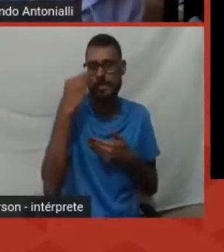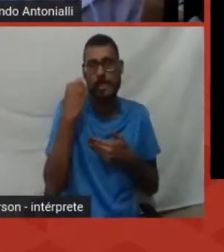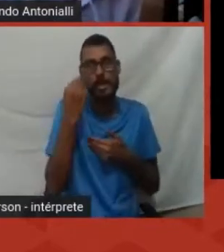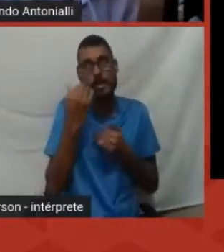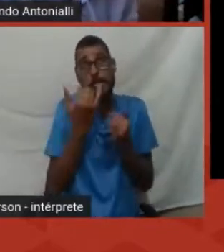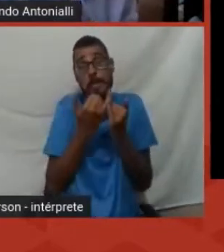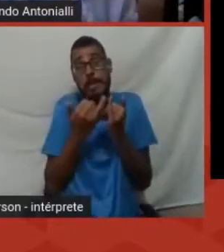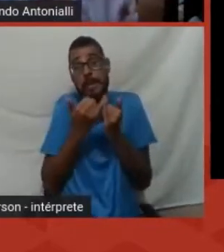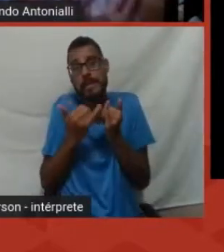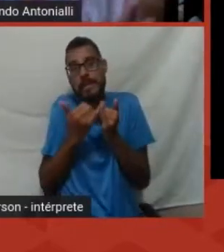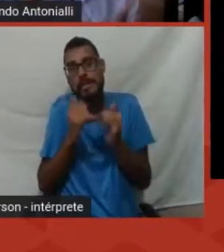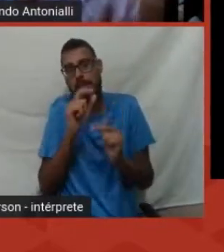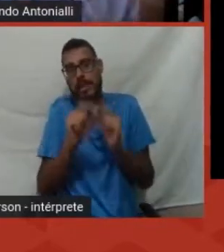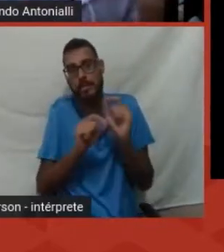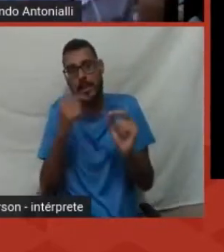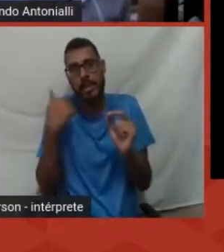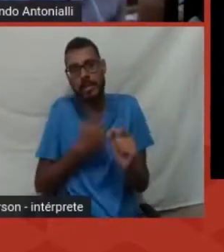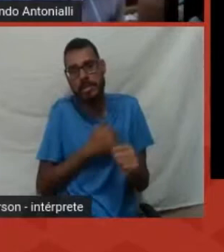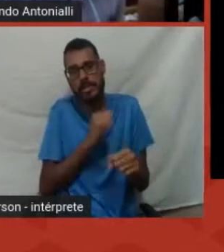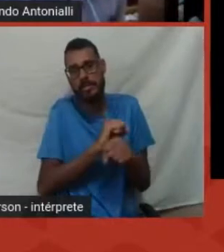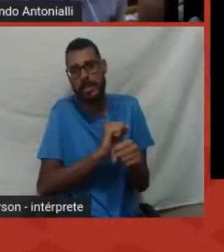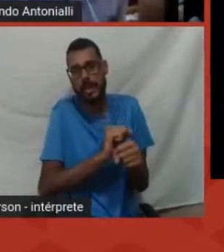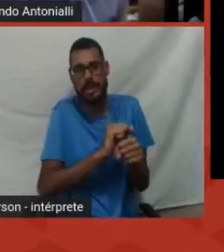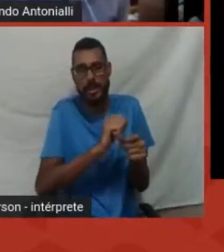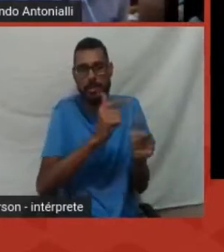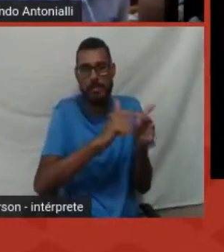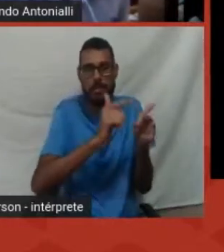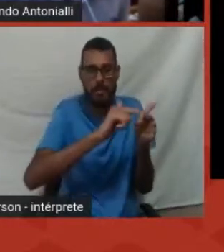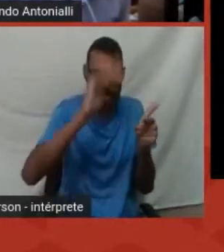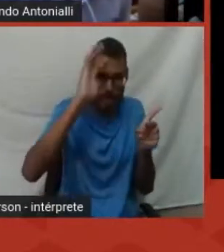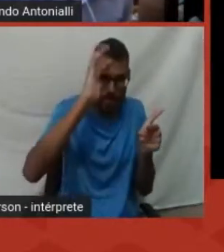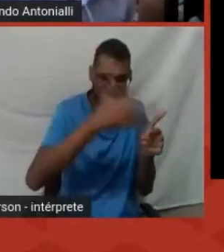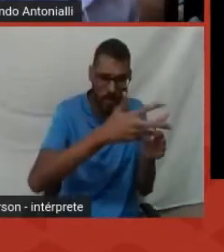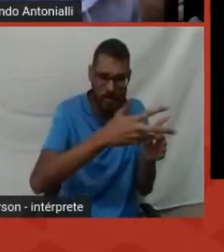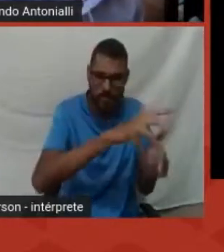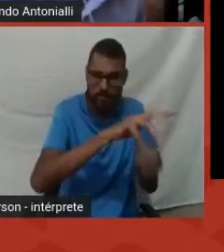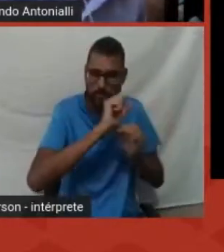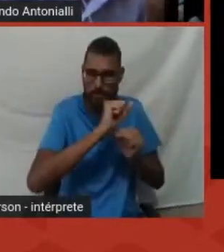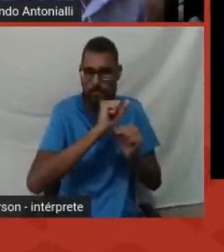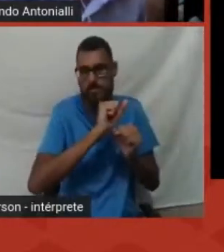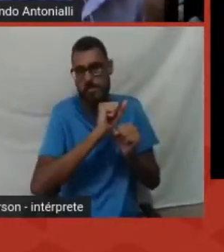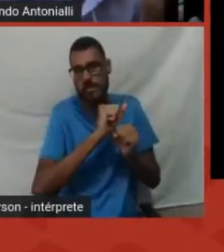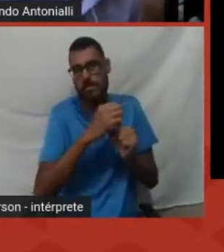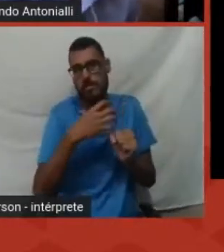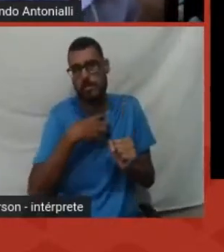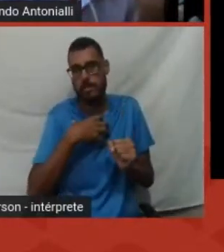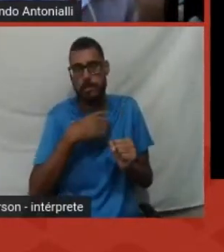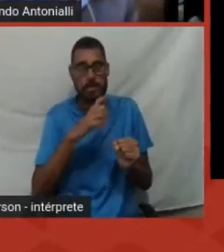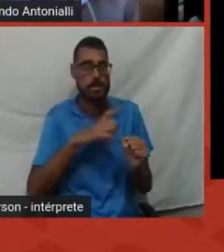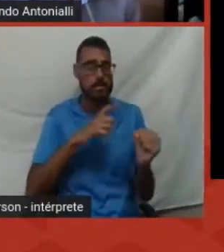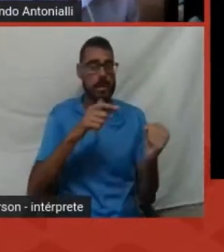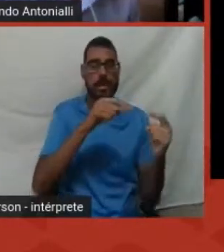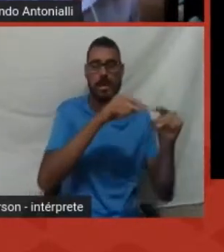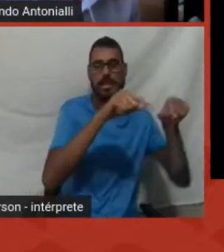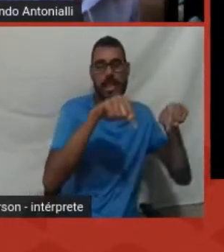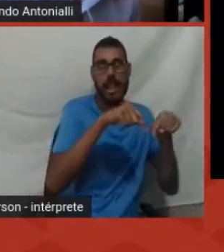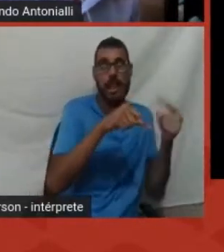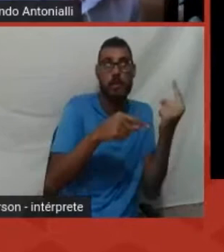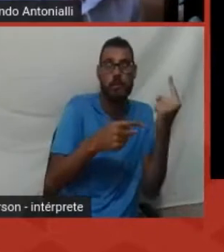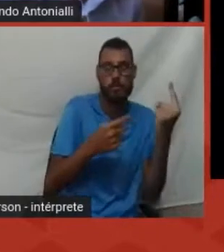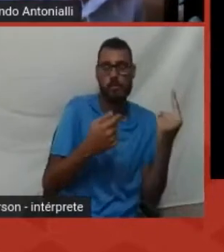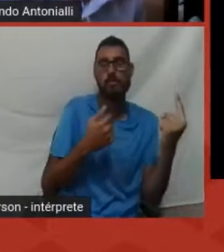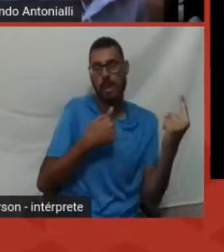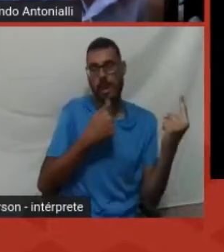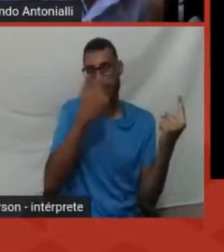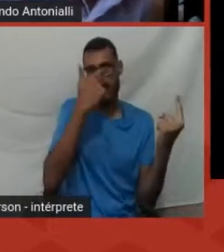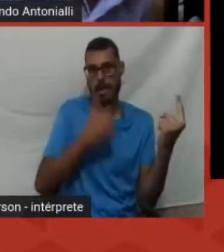espera de um PBL mais raiz, digamos assim. Né? O que nós chamamos de sala 1, né? Na sala 1 estarei eu junto com a